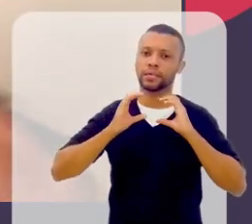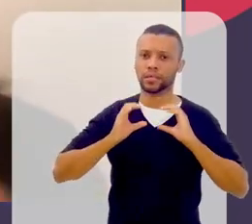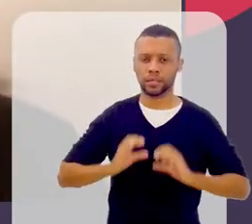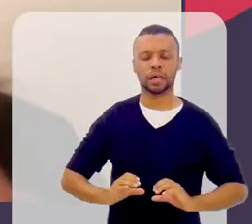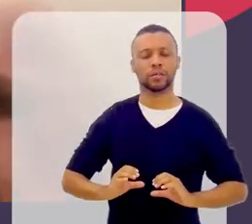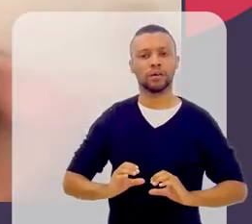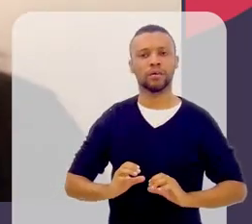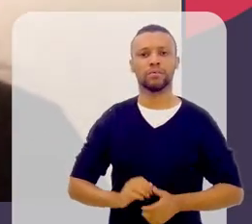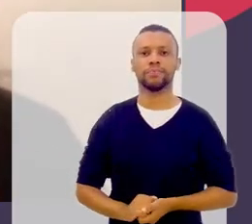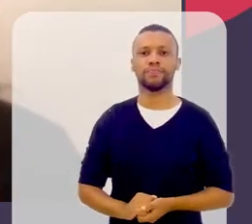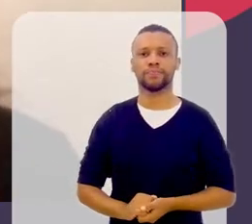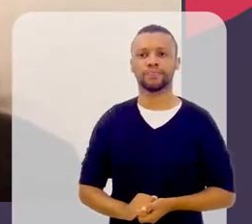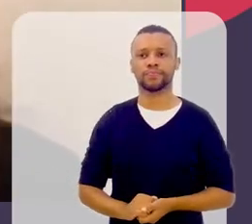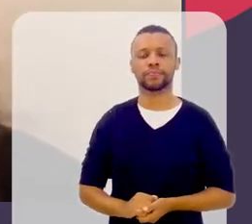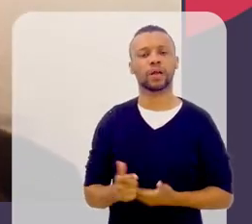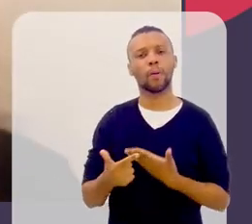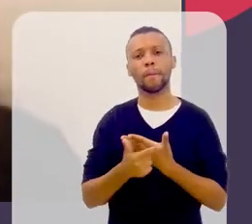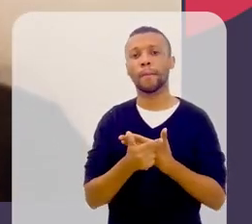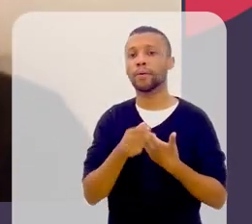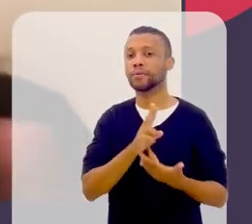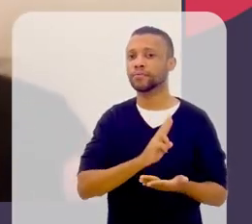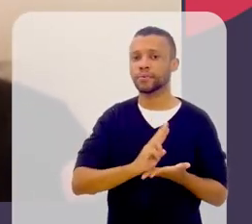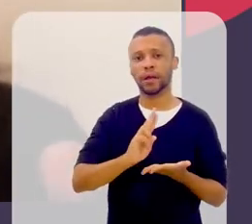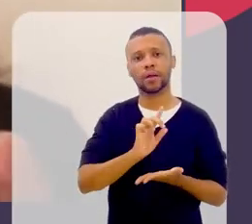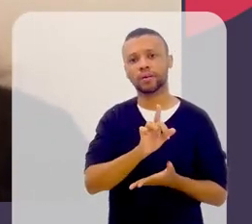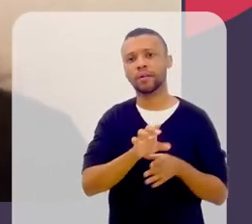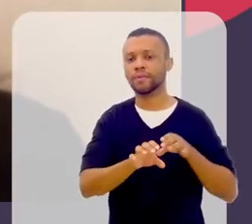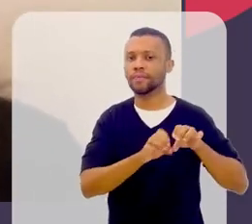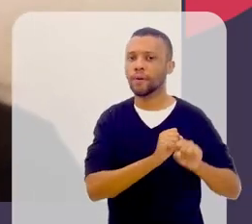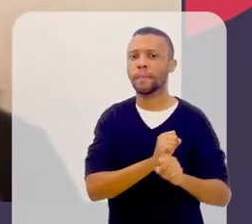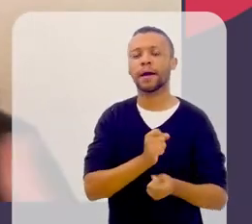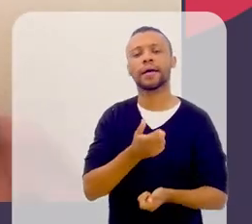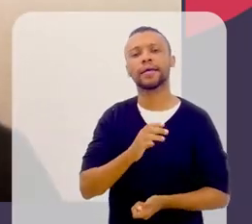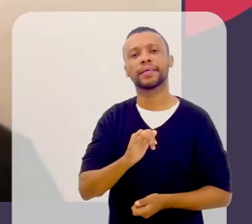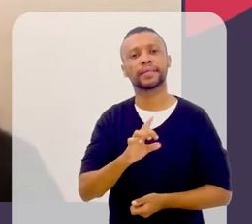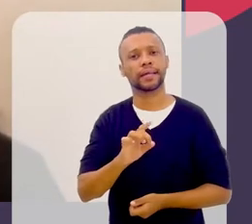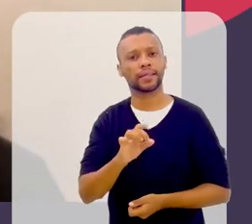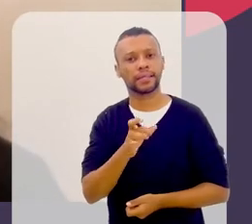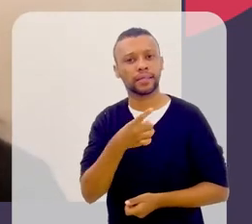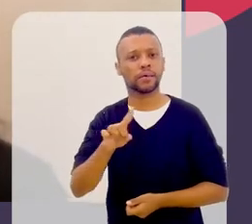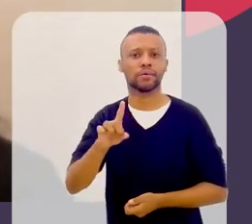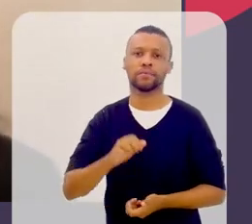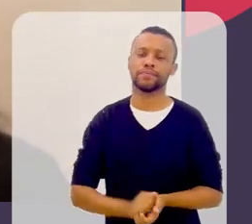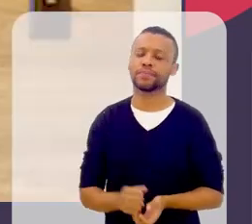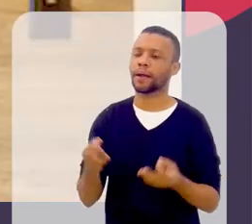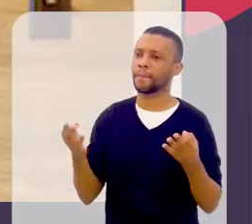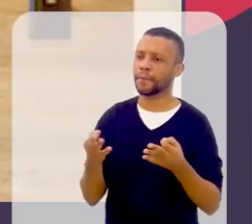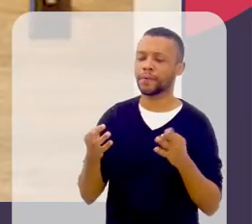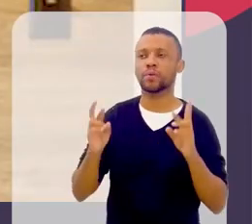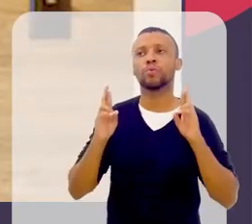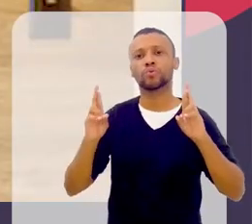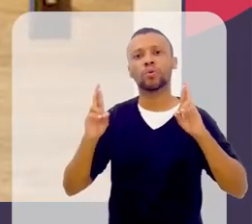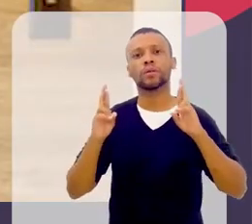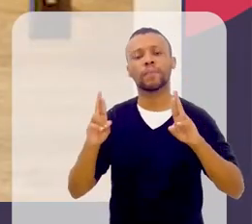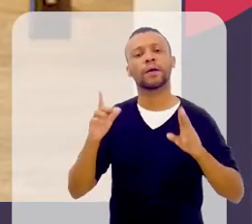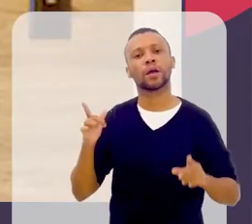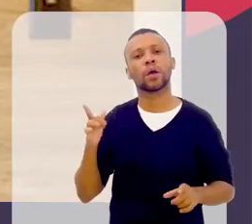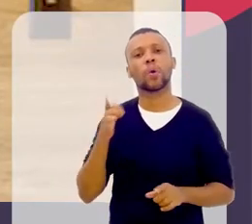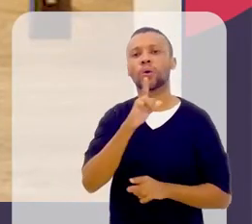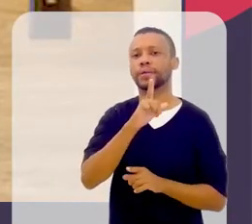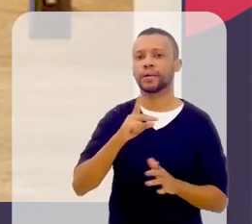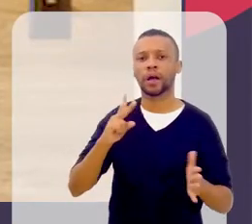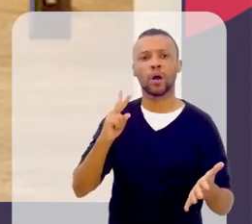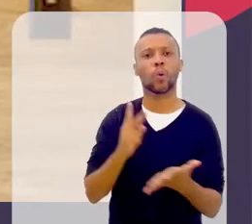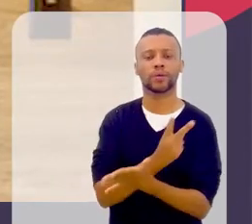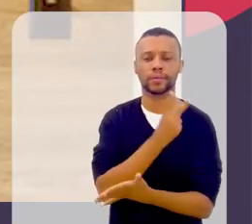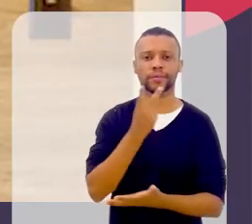Continuar formando cidadãos. Porque esse é o papel da universidade. A universidade forma cidadãos, né? Perfeito, vamos